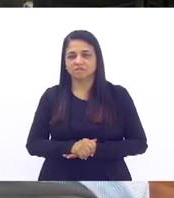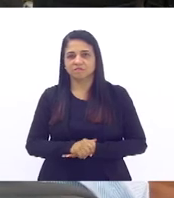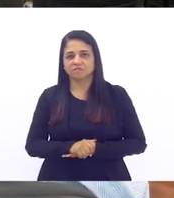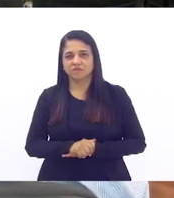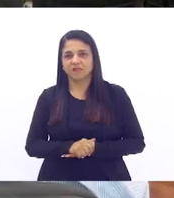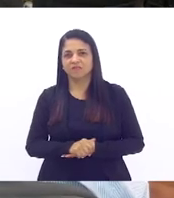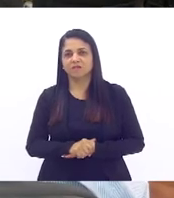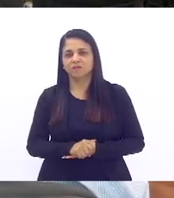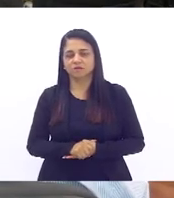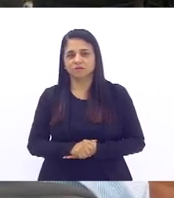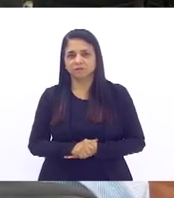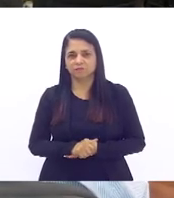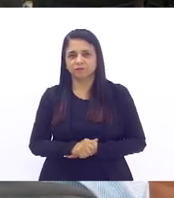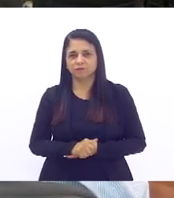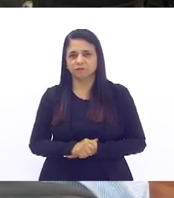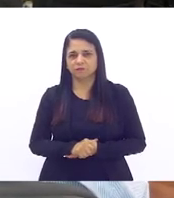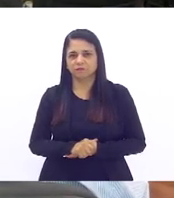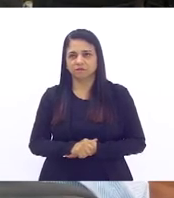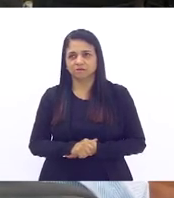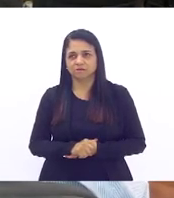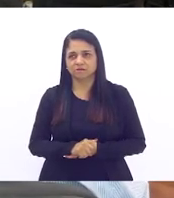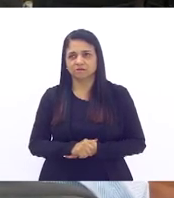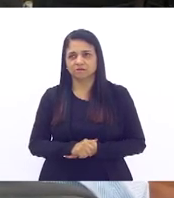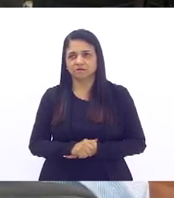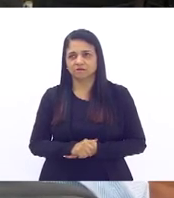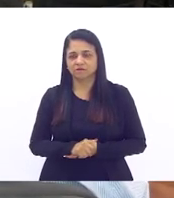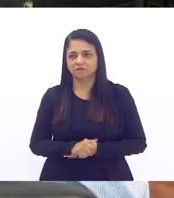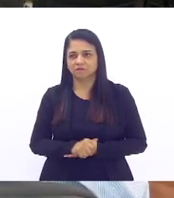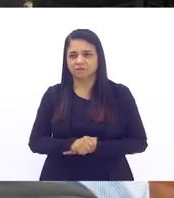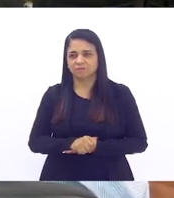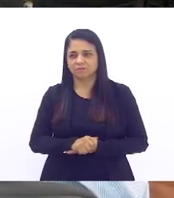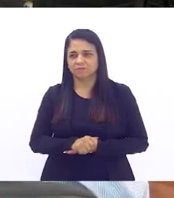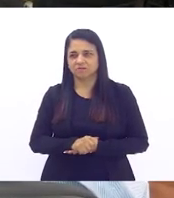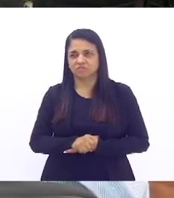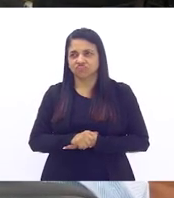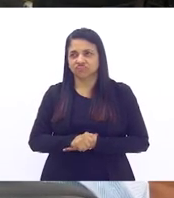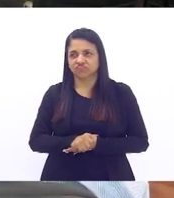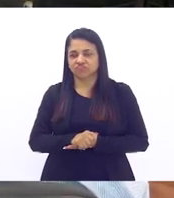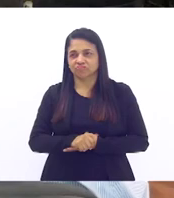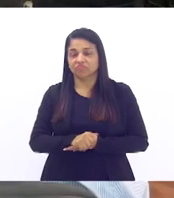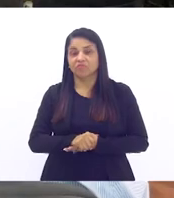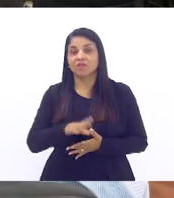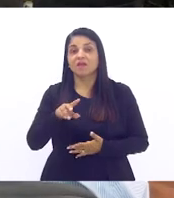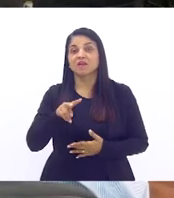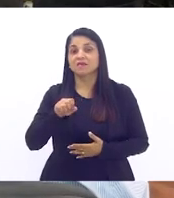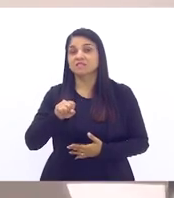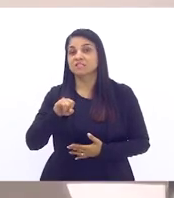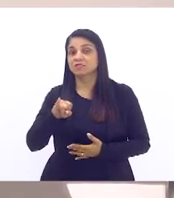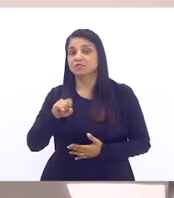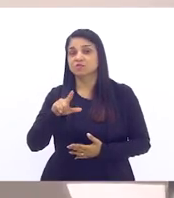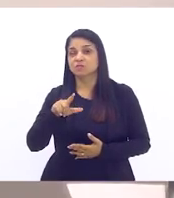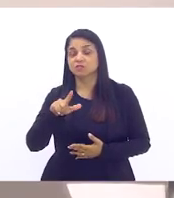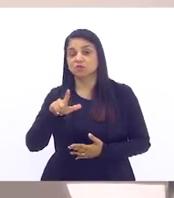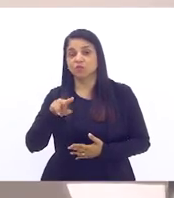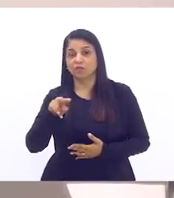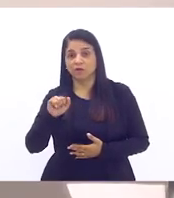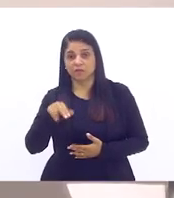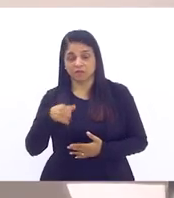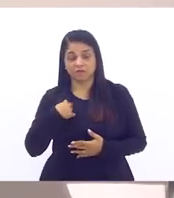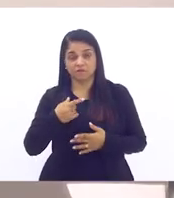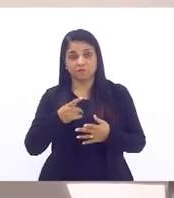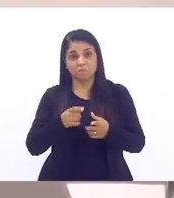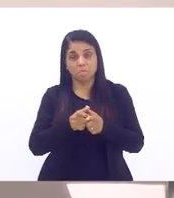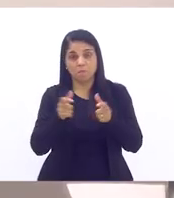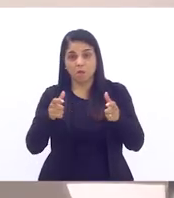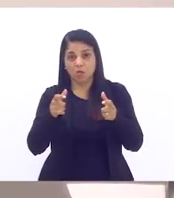acompanhando em tempo real audiência ah que isso aqui ó Silvana né falando aqui a que a grande maioria dos pacientes Não